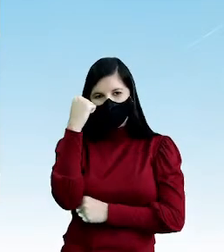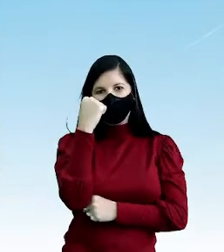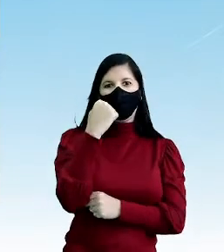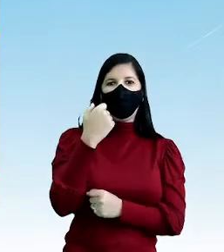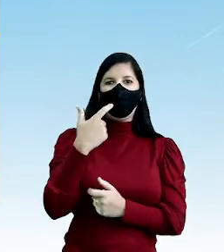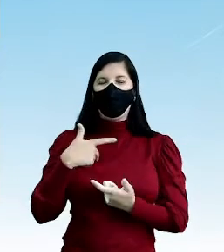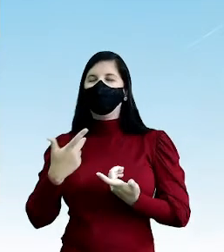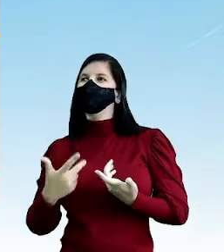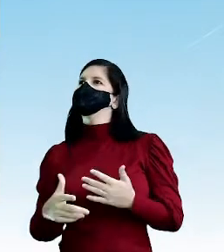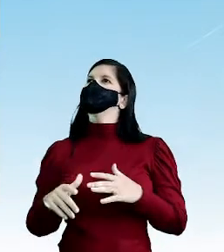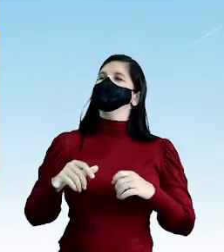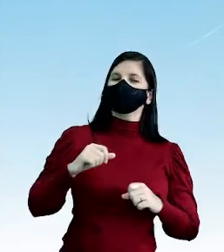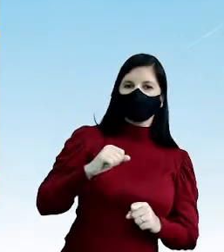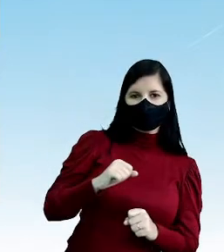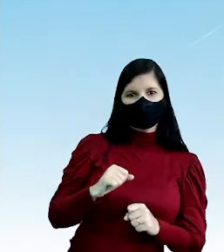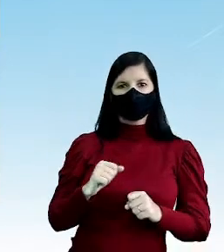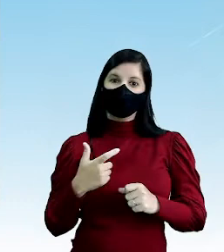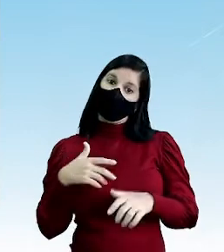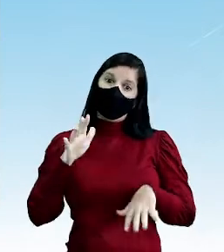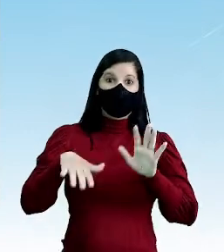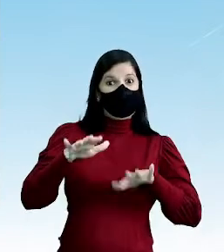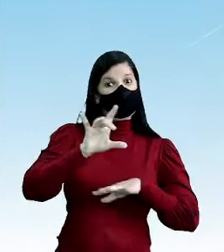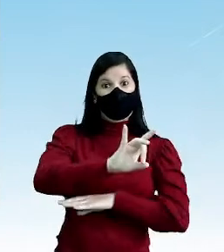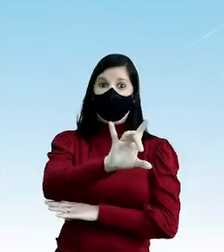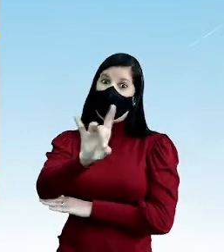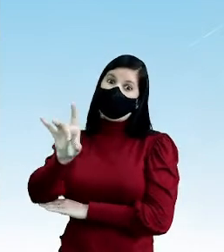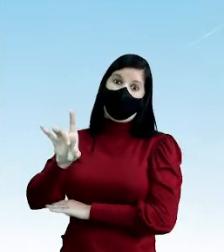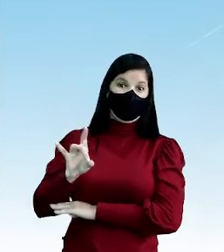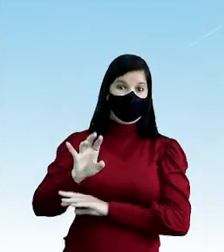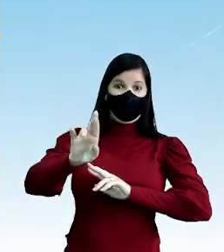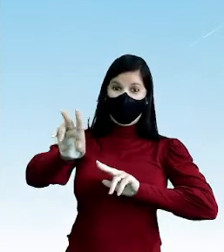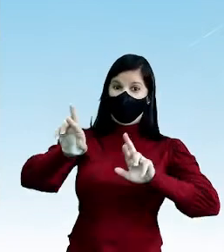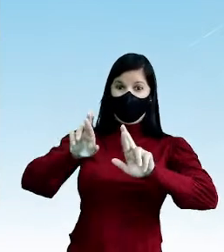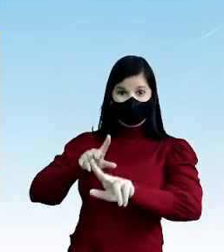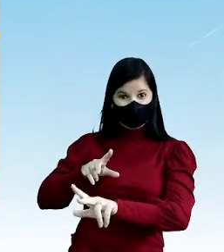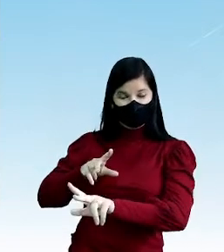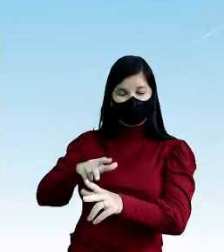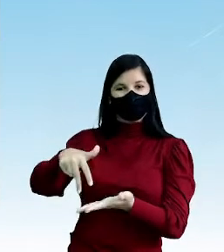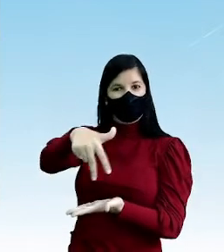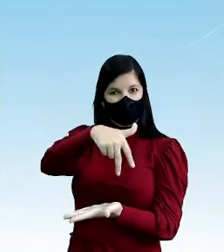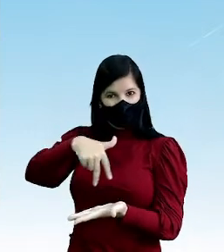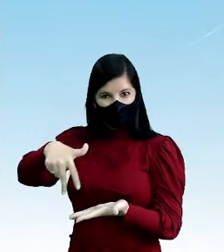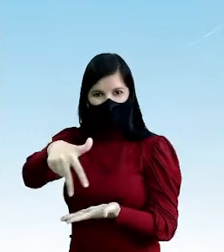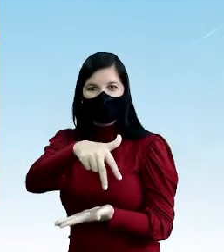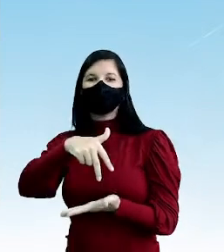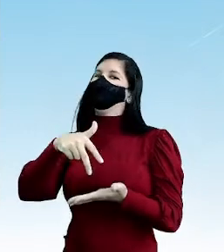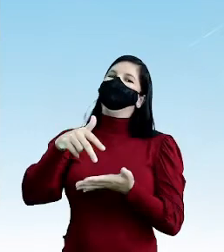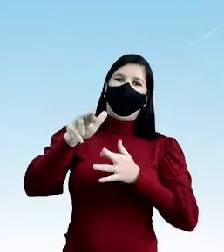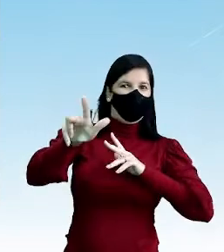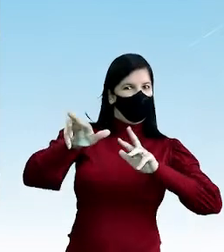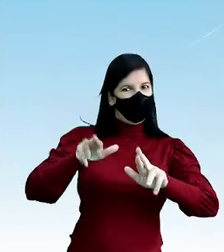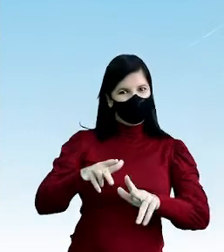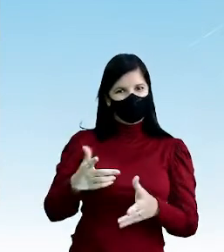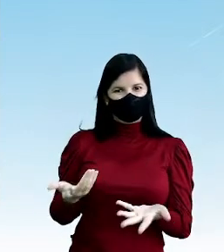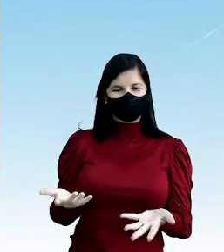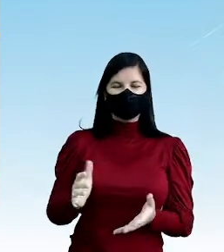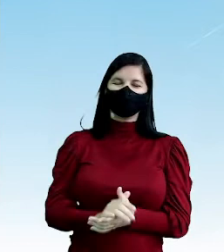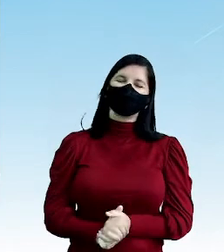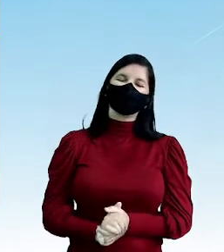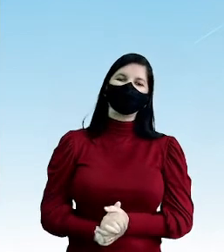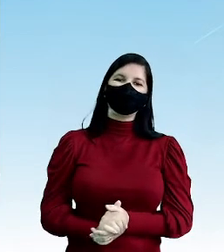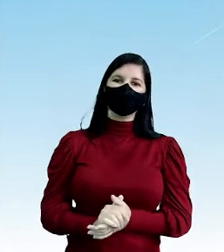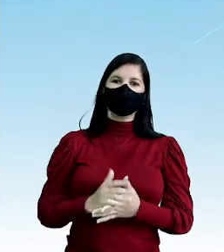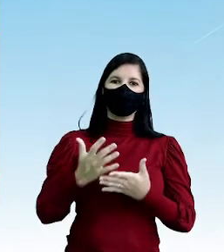reggae. Então, cada um tem seu estilo, seu jeito de ser diferente, então a sua dança também vai ser diferente, Então, assim,